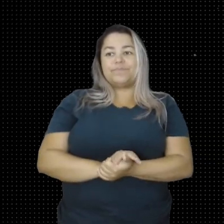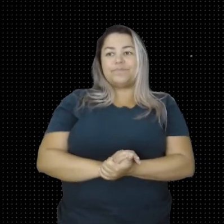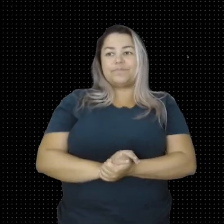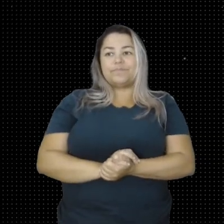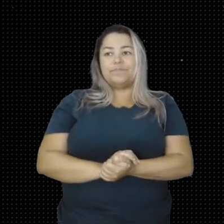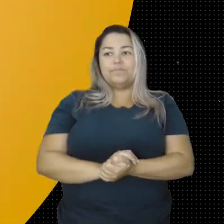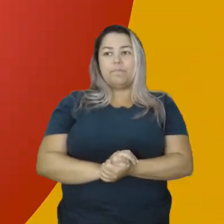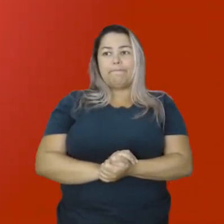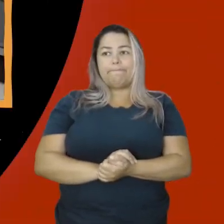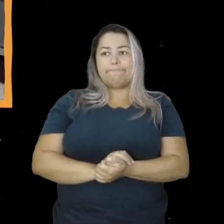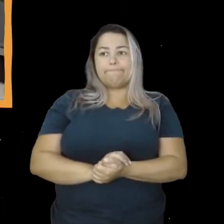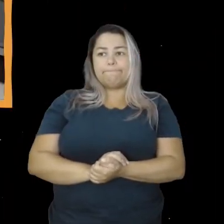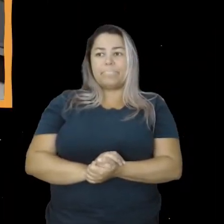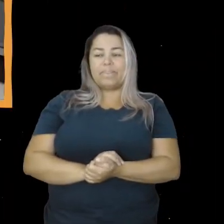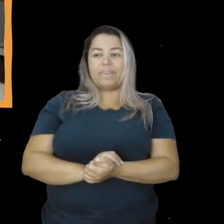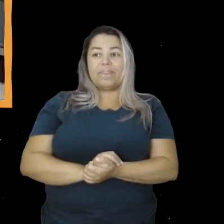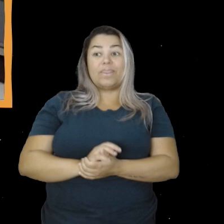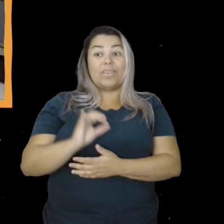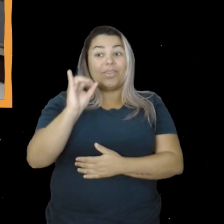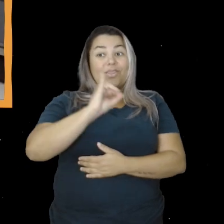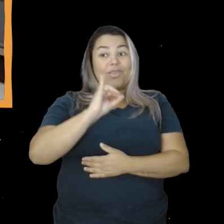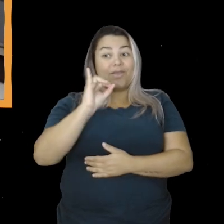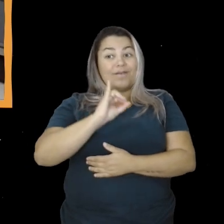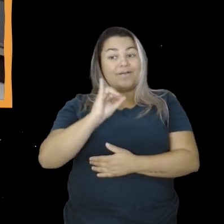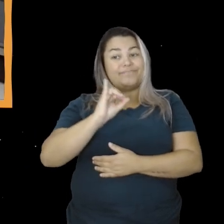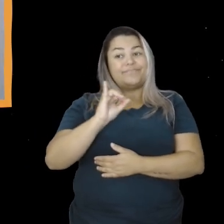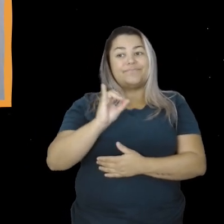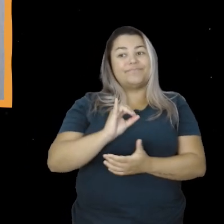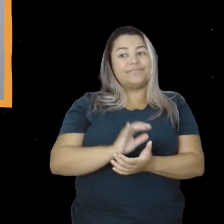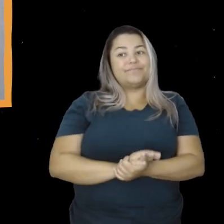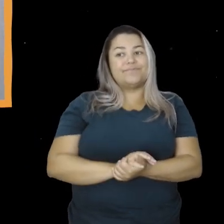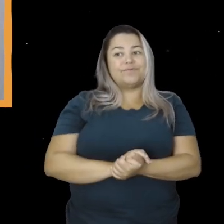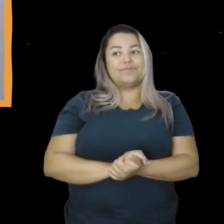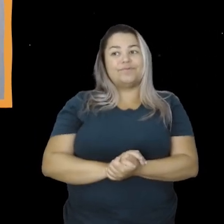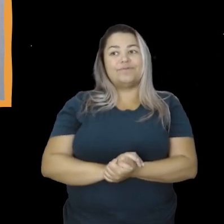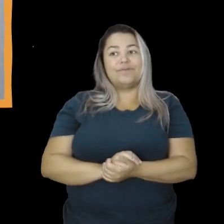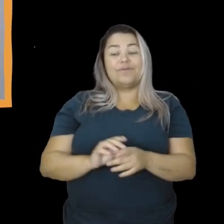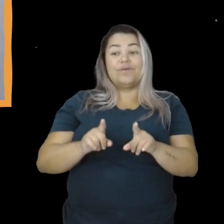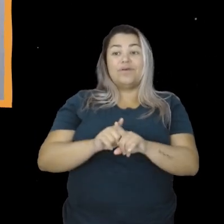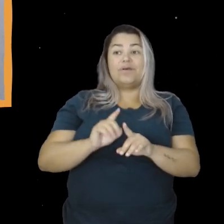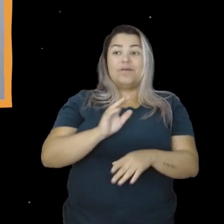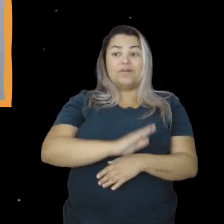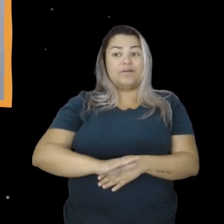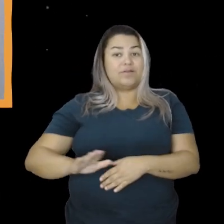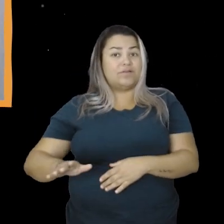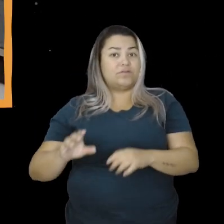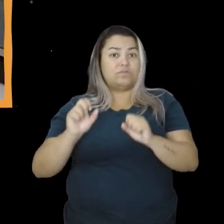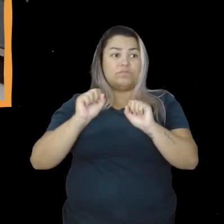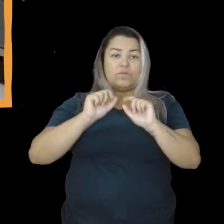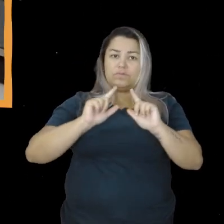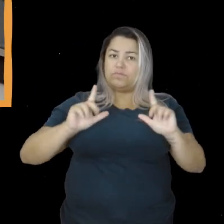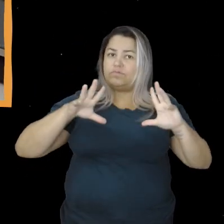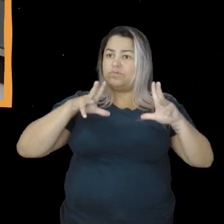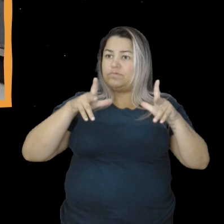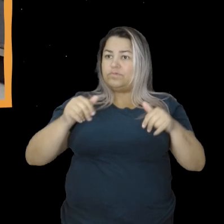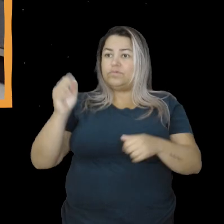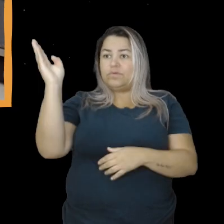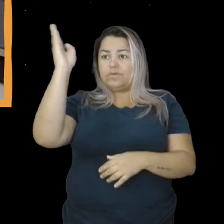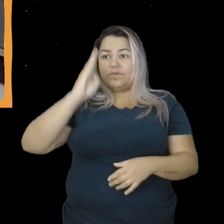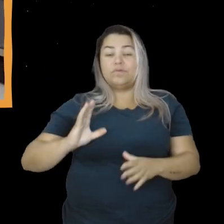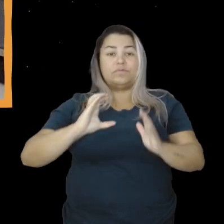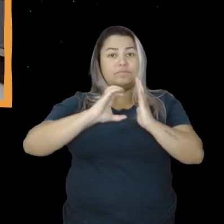petistas. E aí, essas petistinhas? Crianças petistas no ar, em definitivo, para todo o Brasil. Uma parceria com o Partido